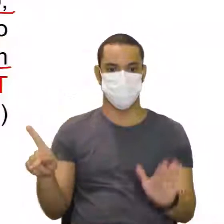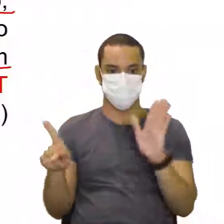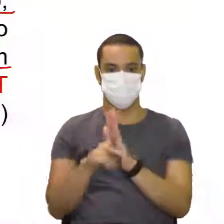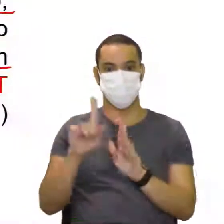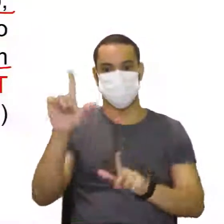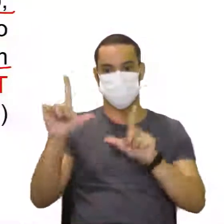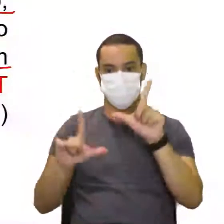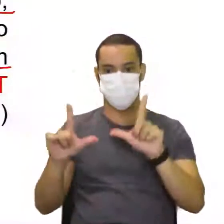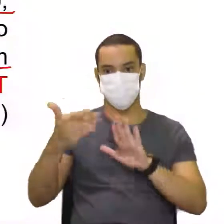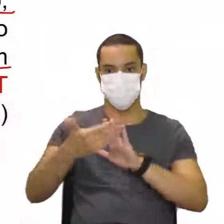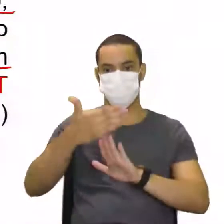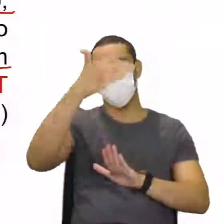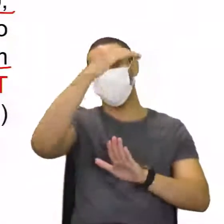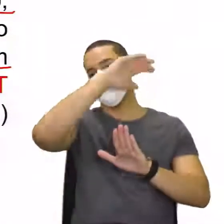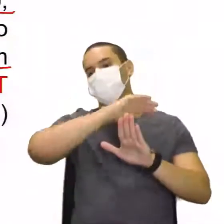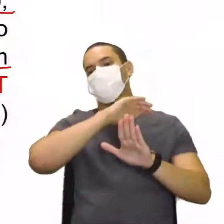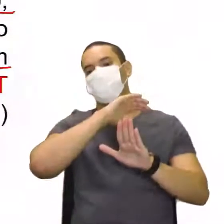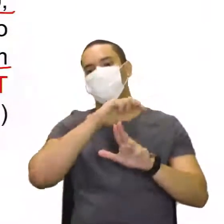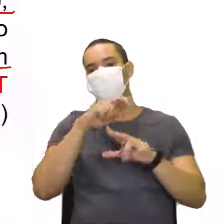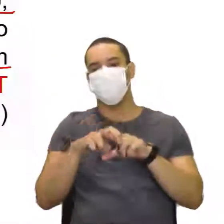televisões mais antigas. Então,